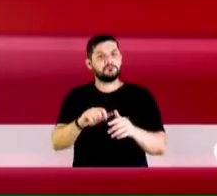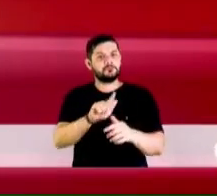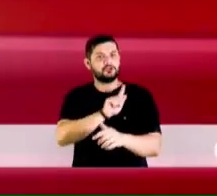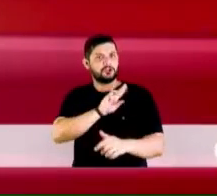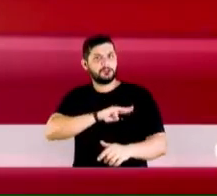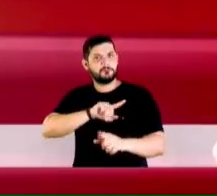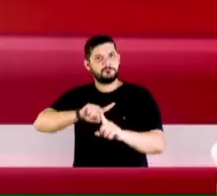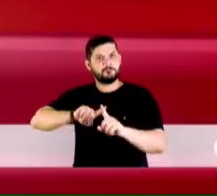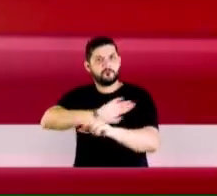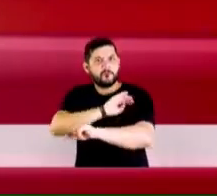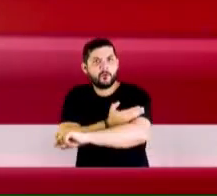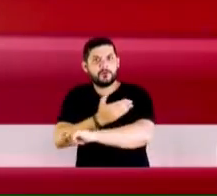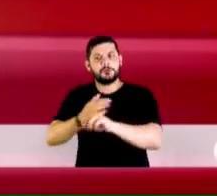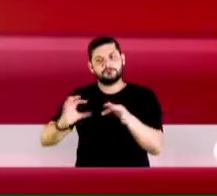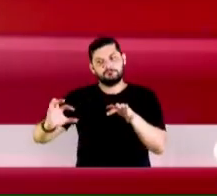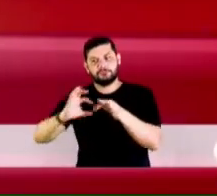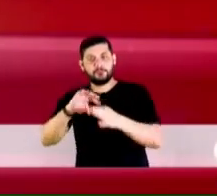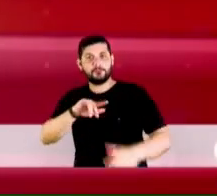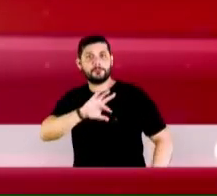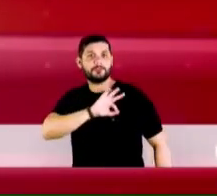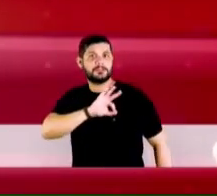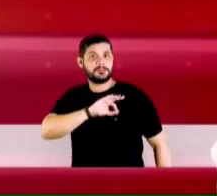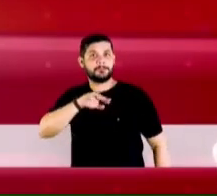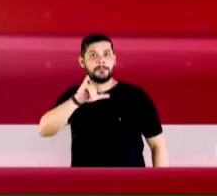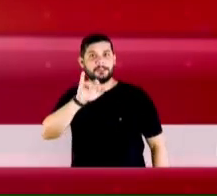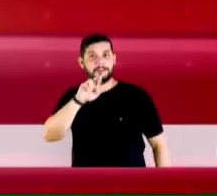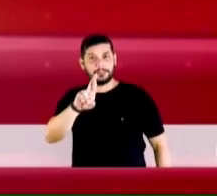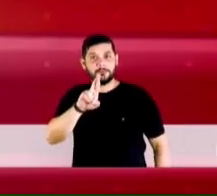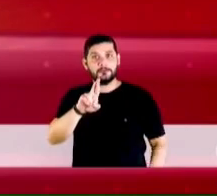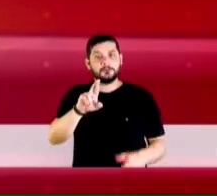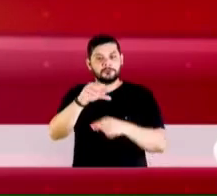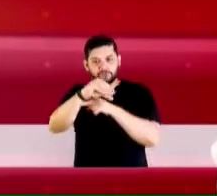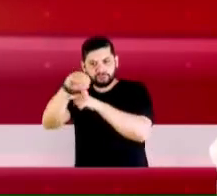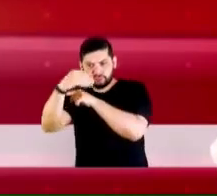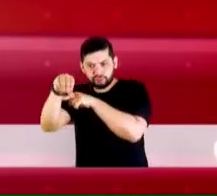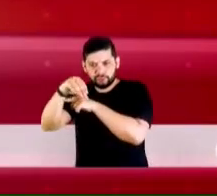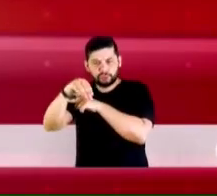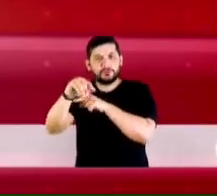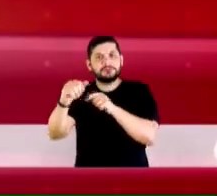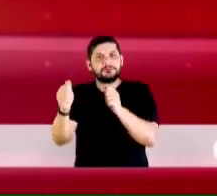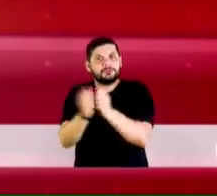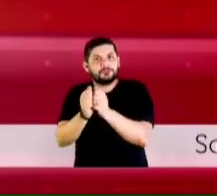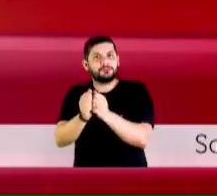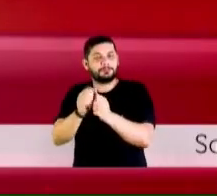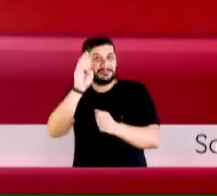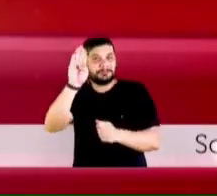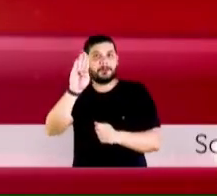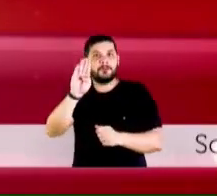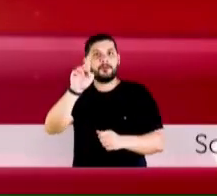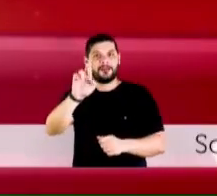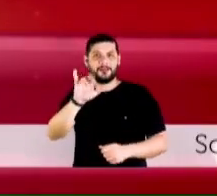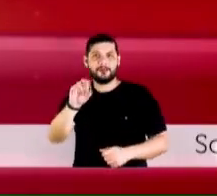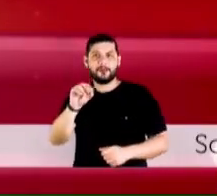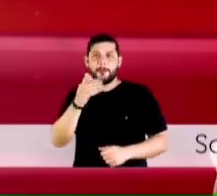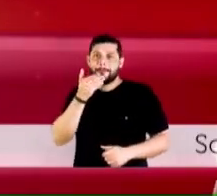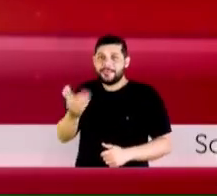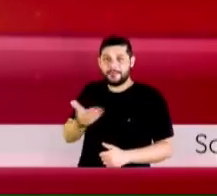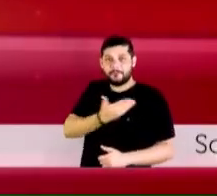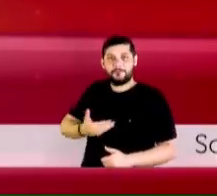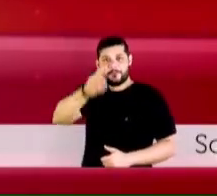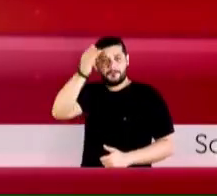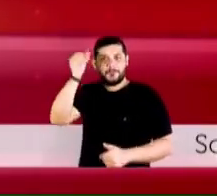Nós precisamos fortalecer a Guarda Municipal e integrá-la com o trabalho da Polícia Militar, com vídeo monitoramento, especialmente com o raio.